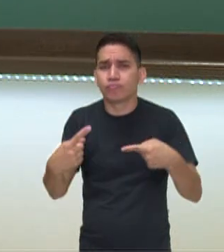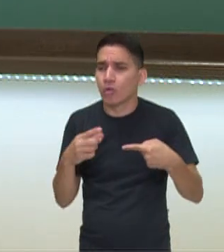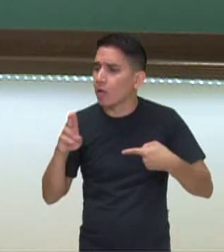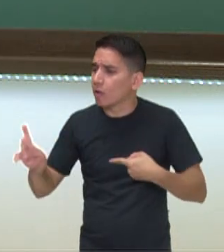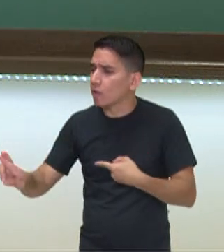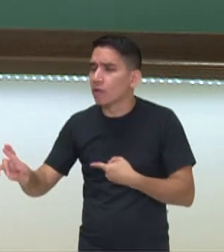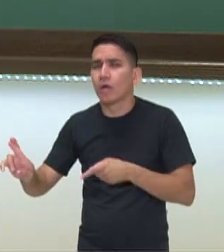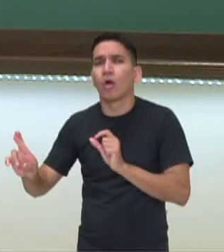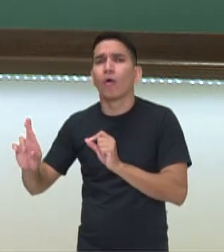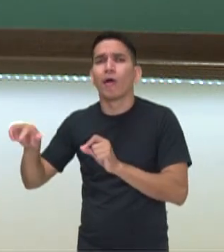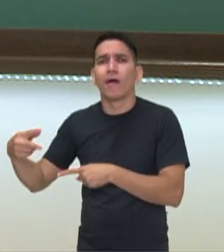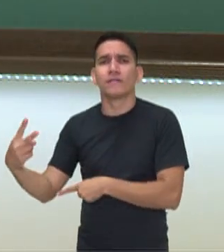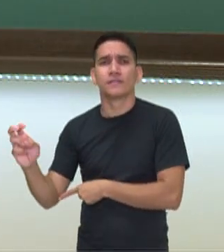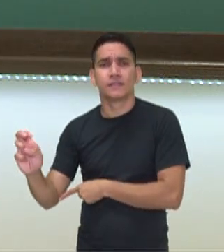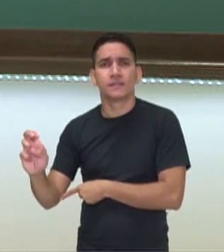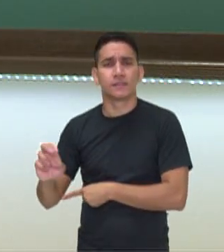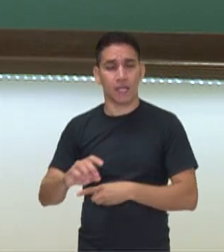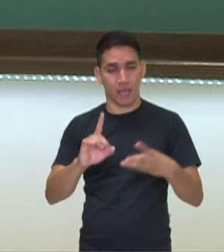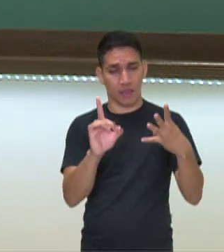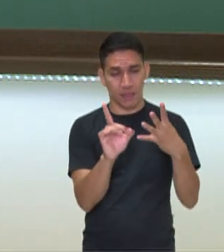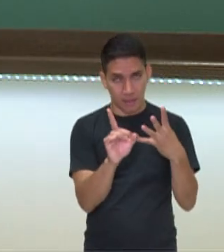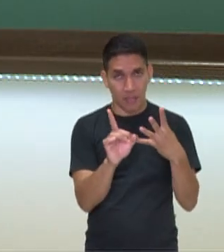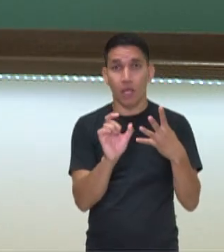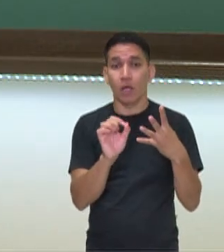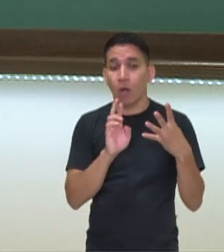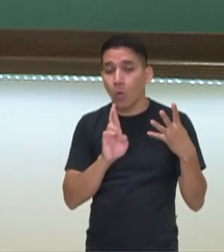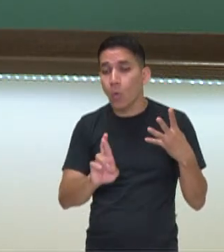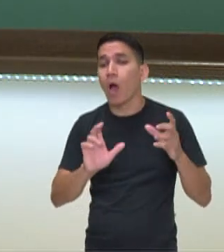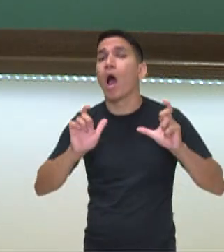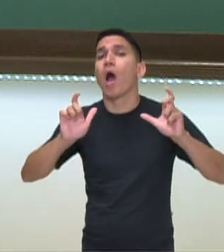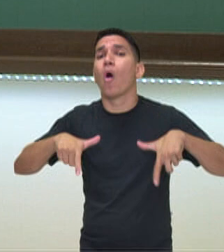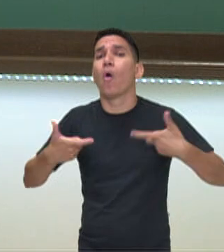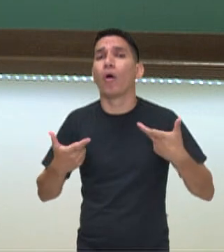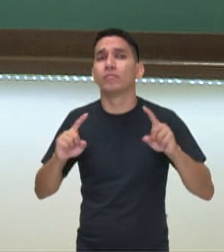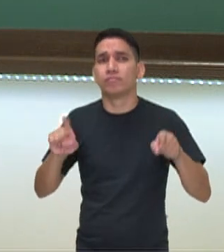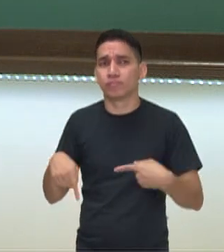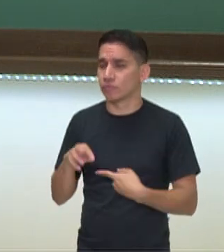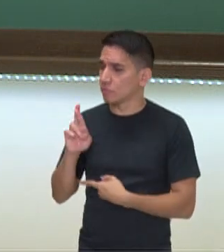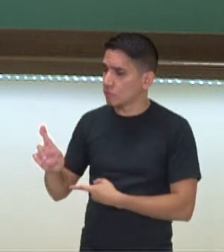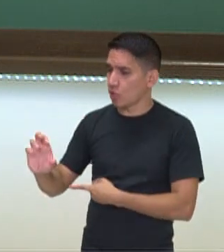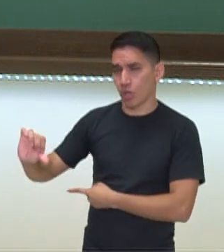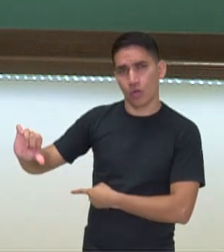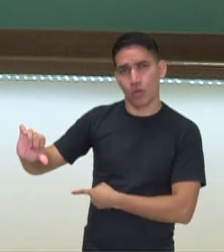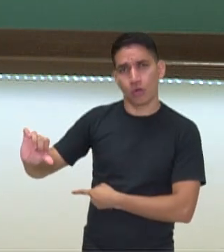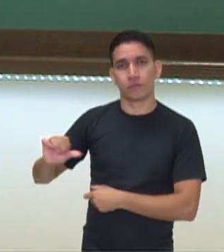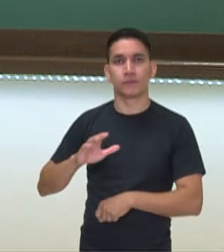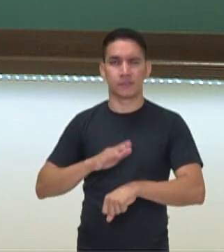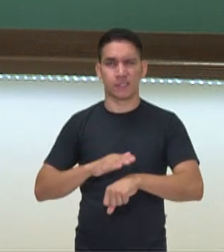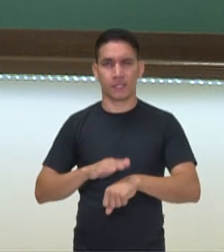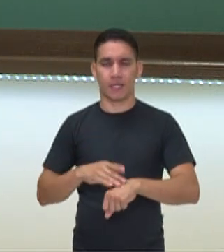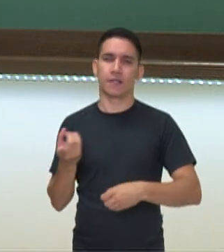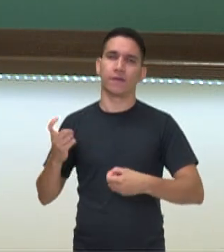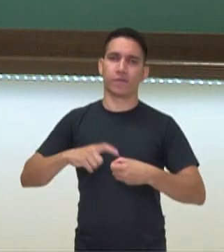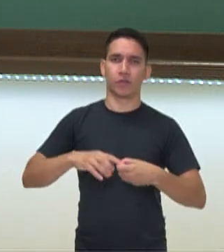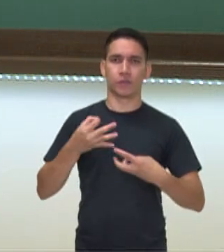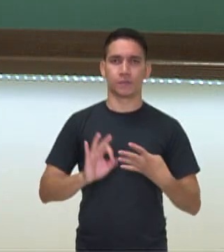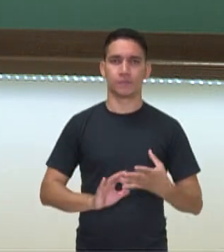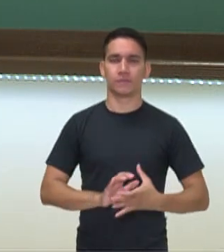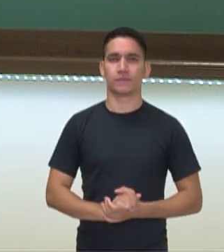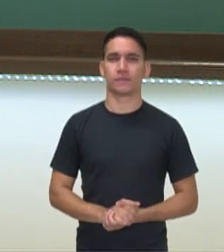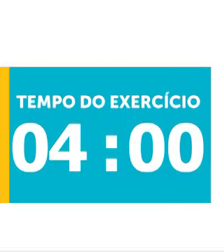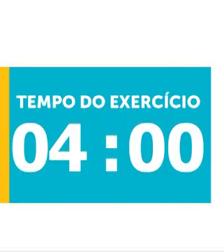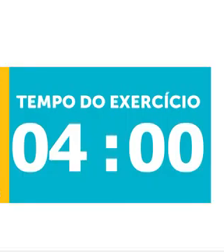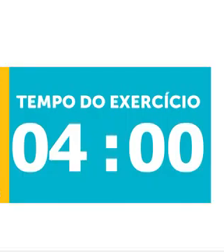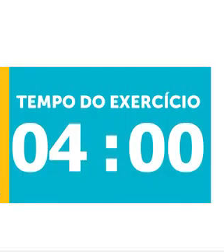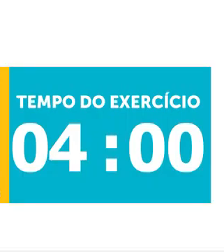meu resultado dar 25? E na letra D, mesma coisa com o resultado dando 9. Tempo para vocês e a gente já